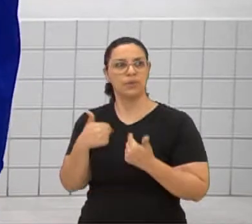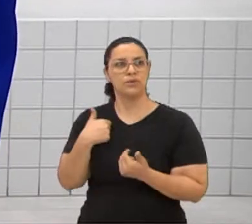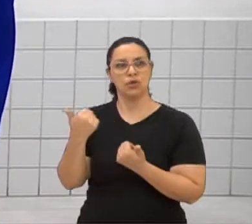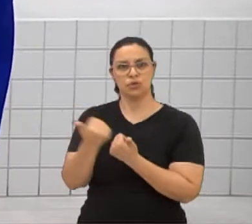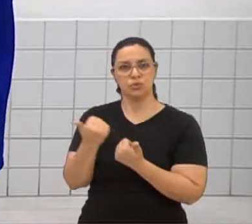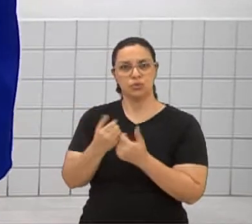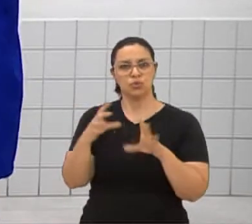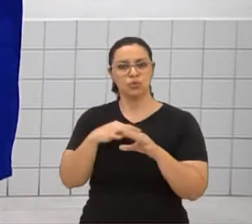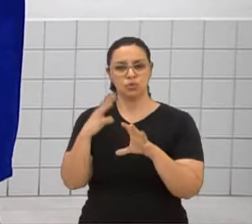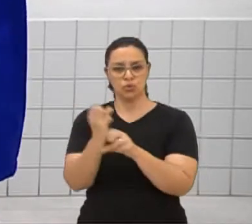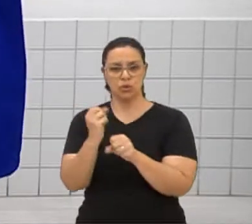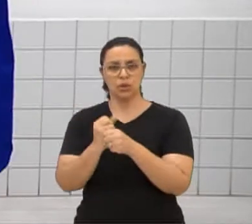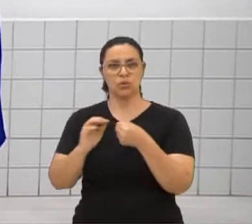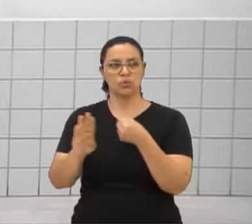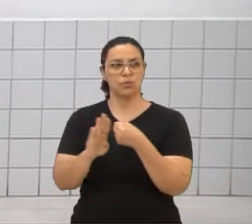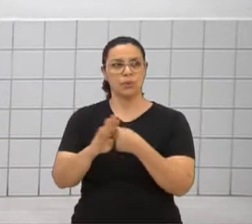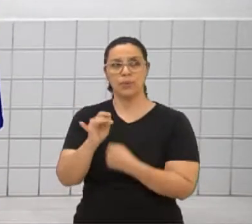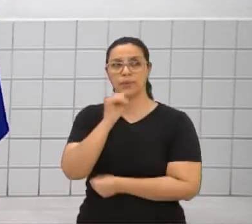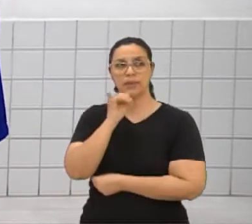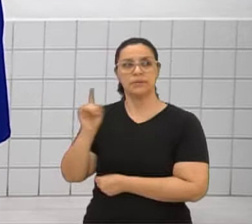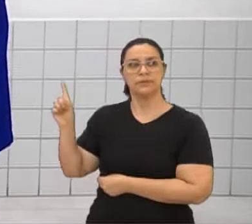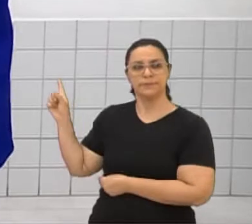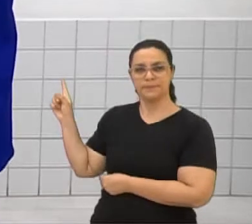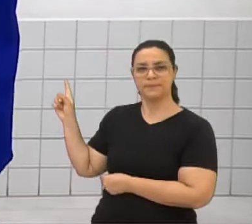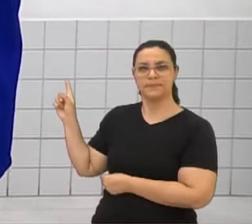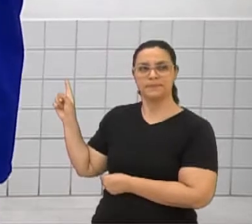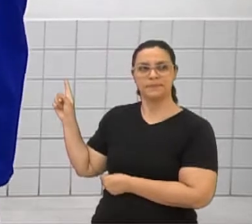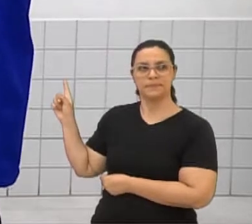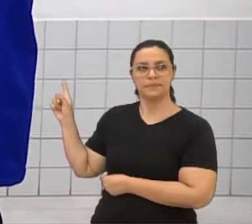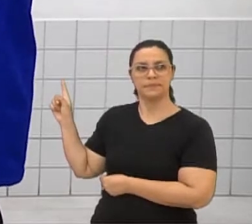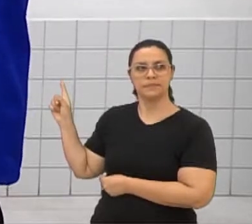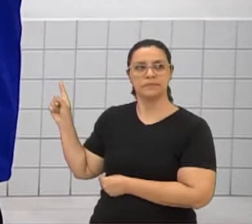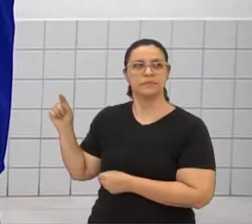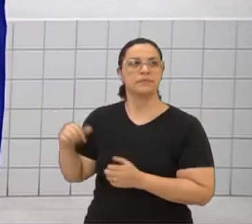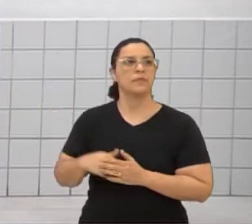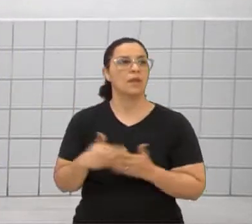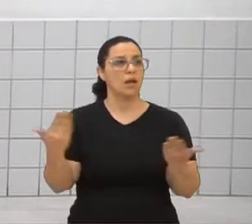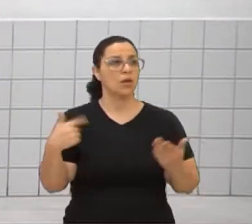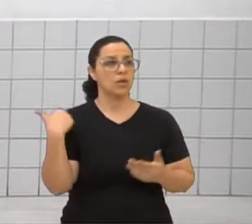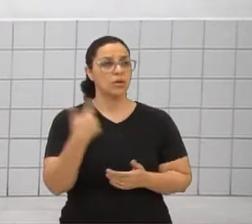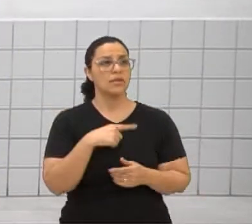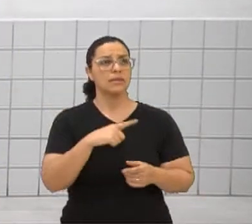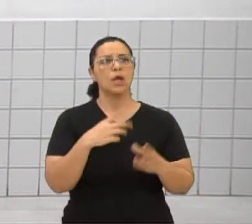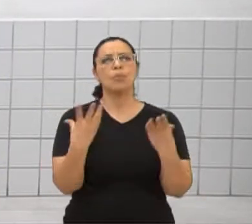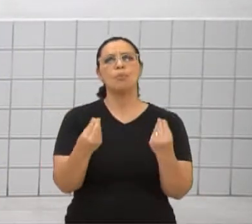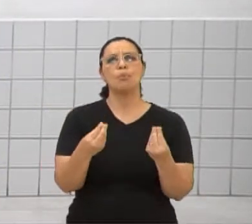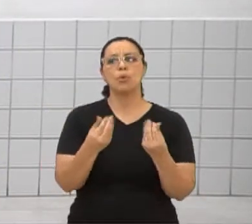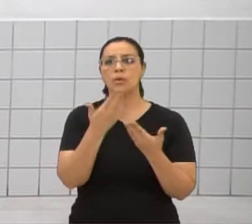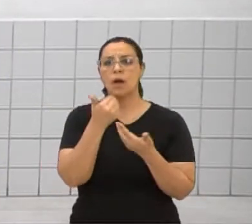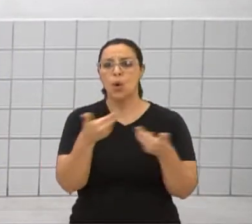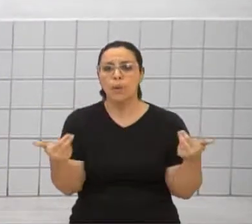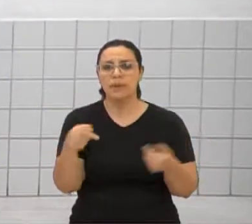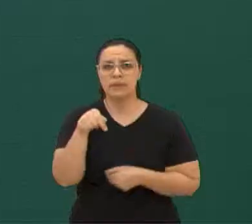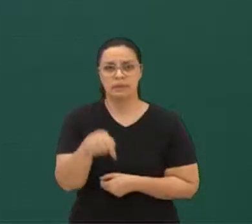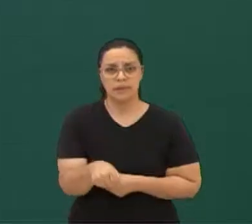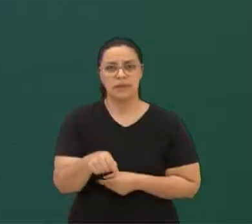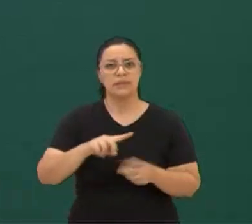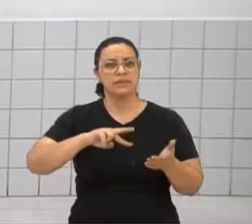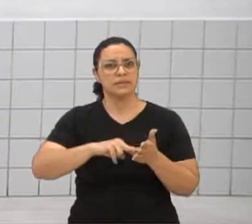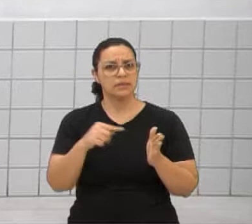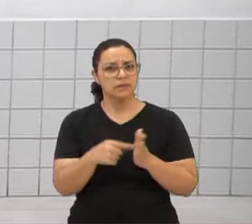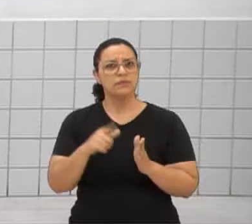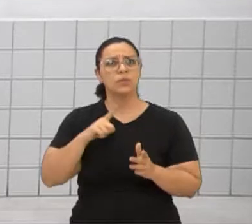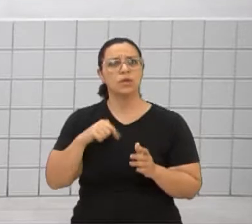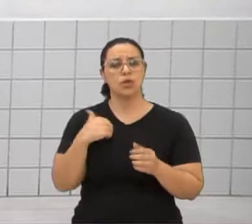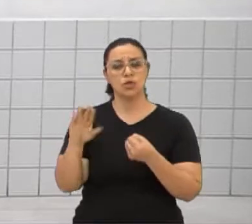substantivos incontáveis for example we have to be beautiful Killer nós temos muita comida aqui se a gente